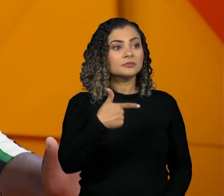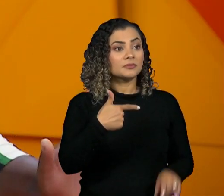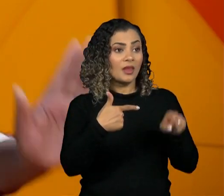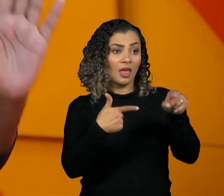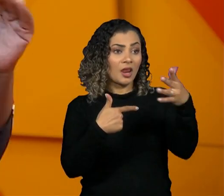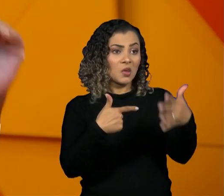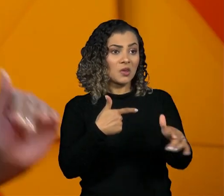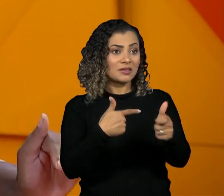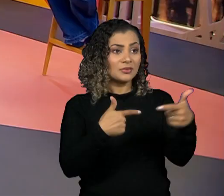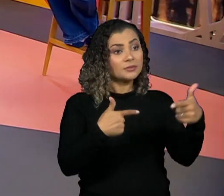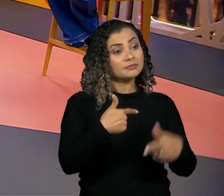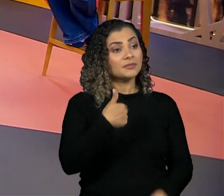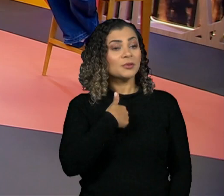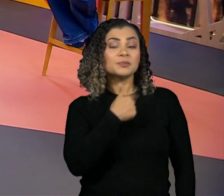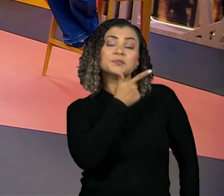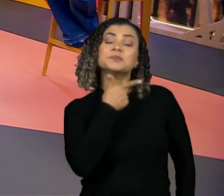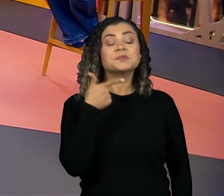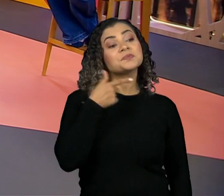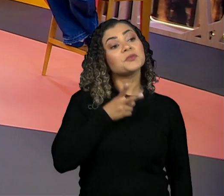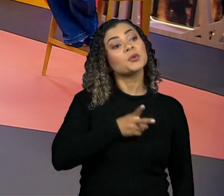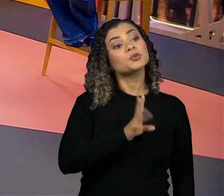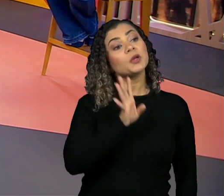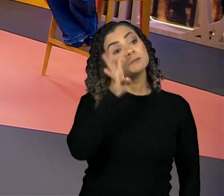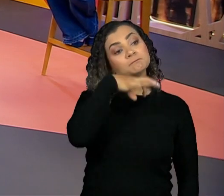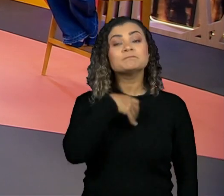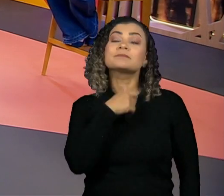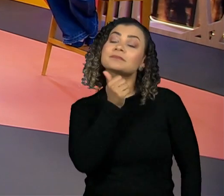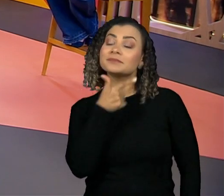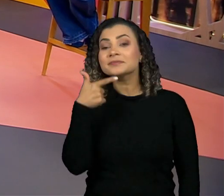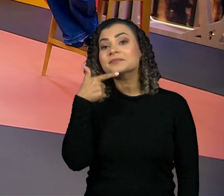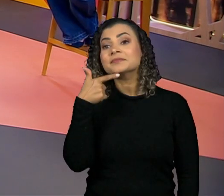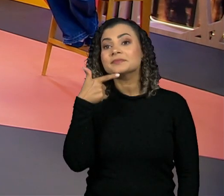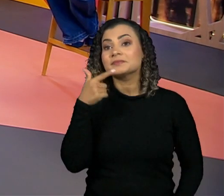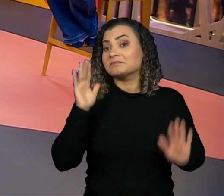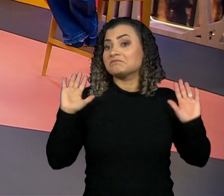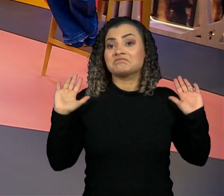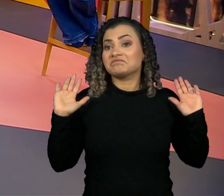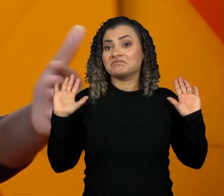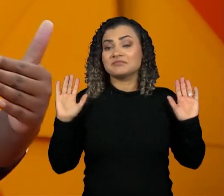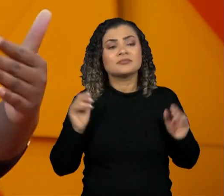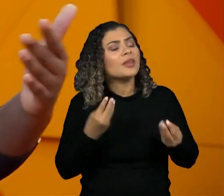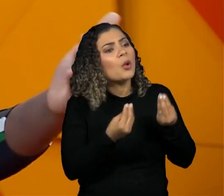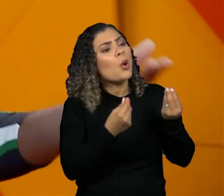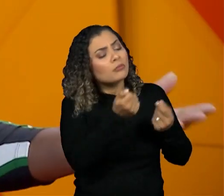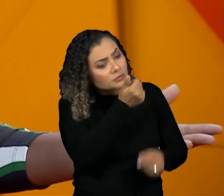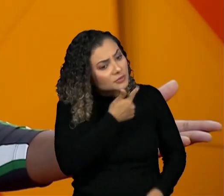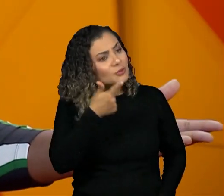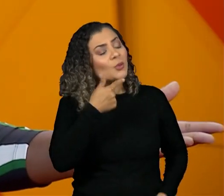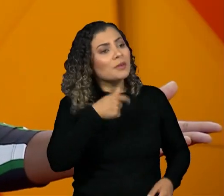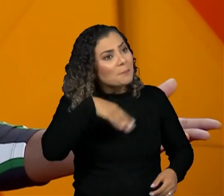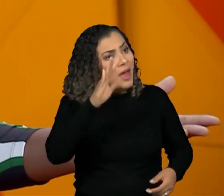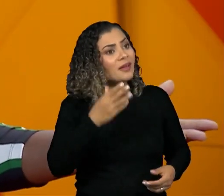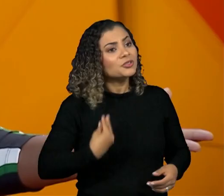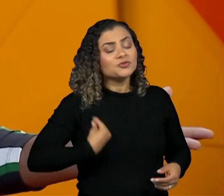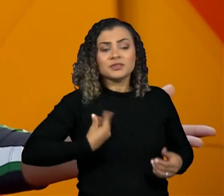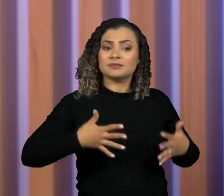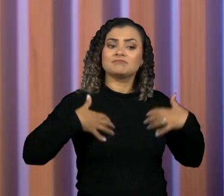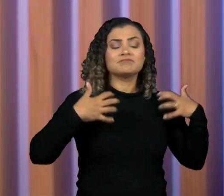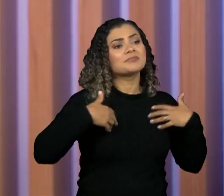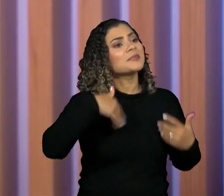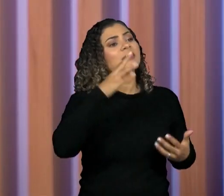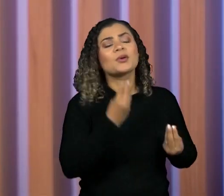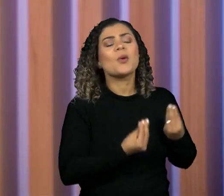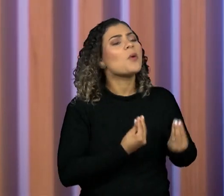é ela. Eu vou continuar sorrindo. Como é que a gente faz, Heraldo, para a gente sorrir mais para a vida?